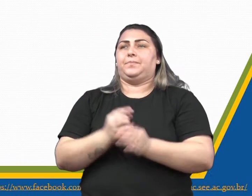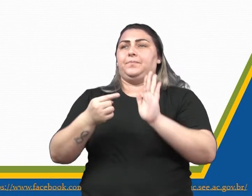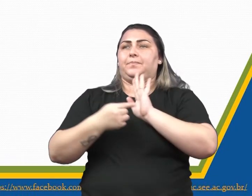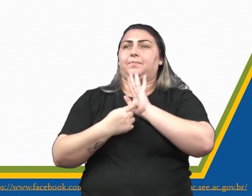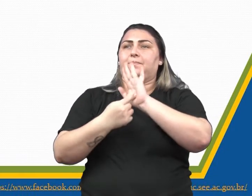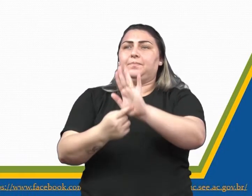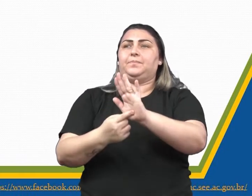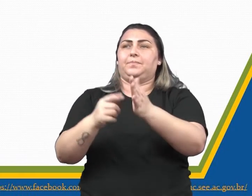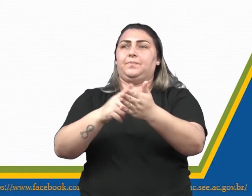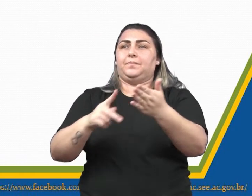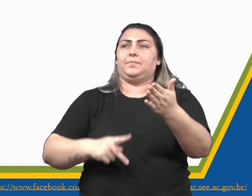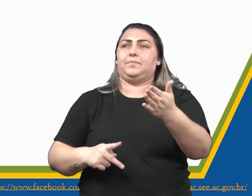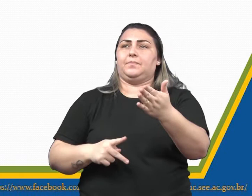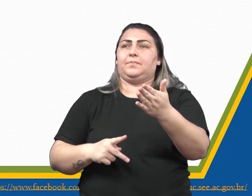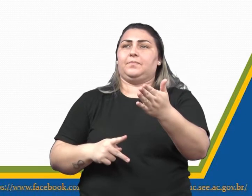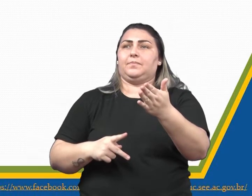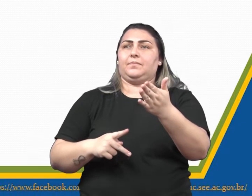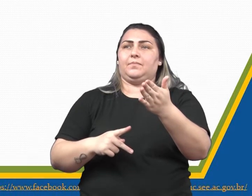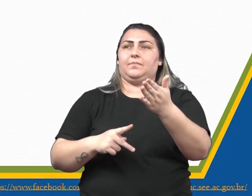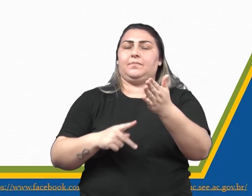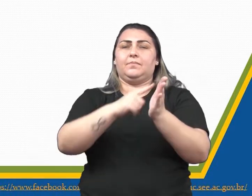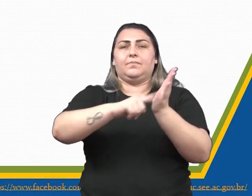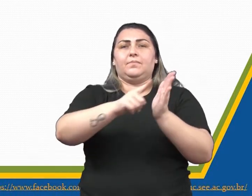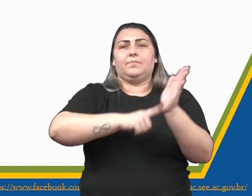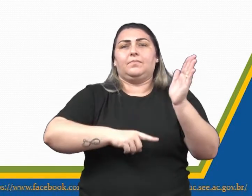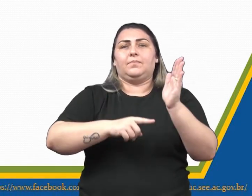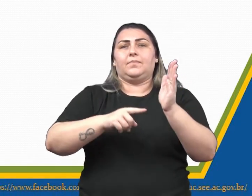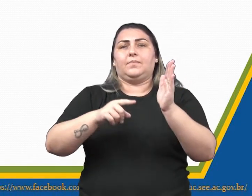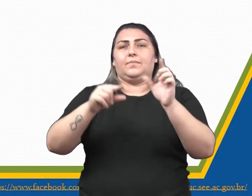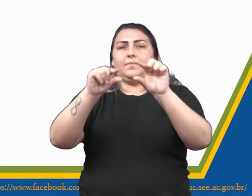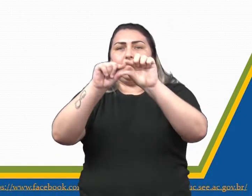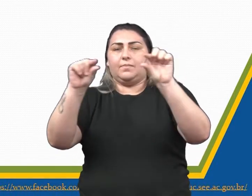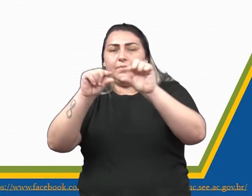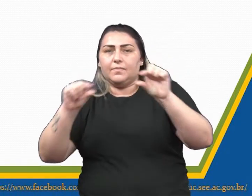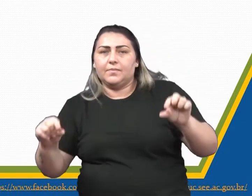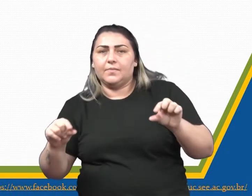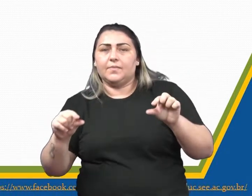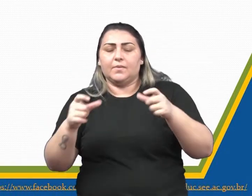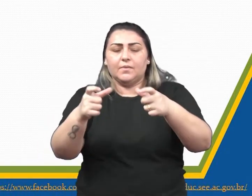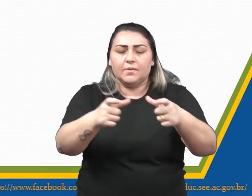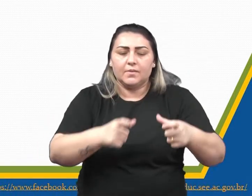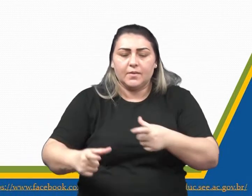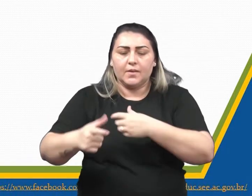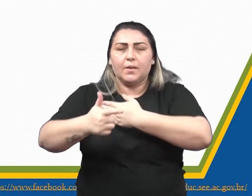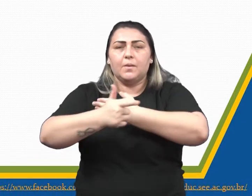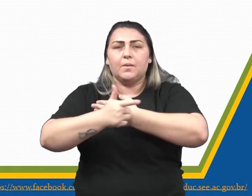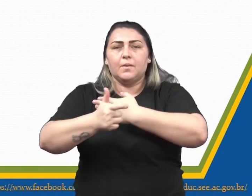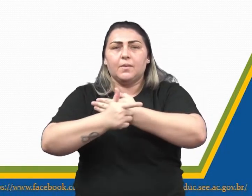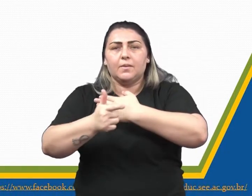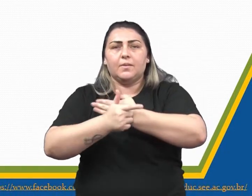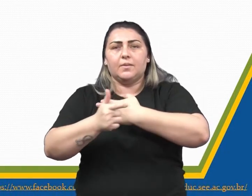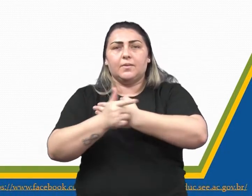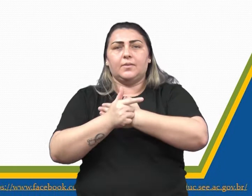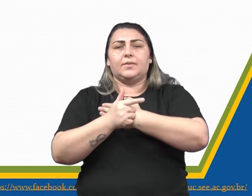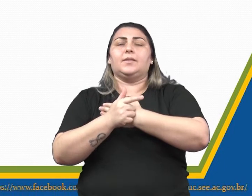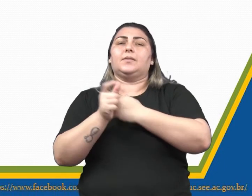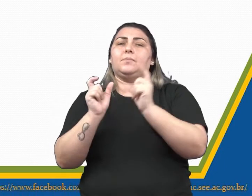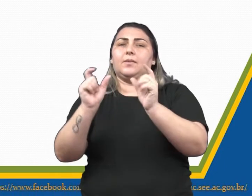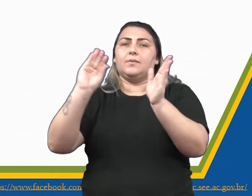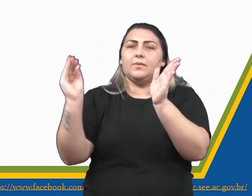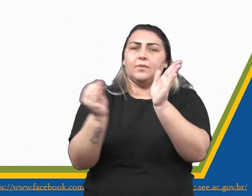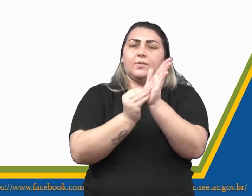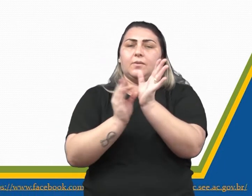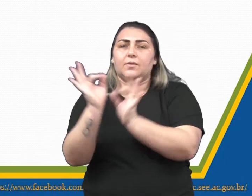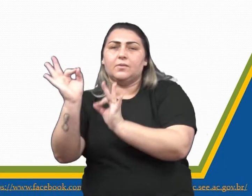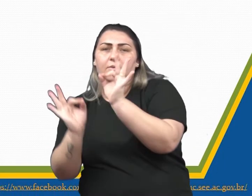desse tipo de poesia. São a eliminação de verso, o aproveitamento do espaço em branco de páginas para a disposição das palavras,